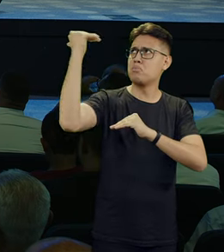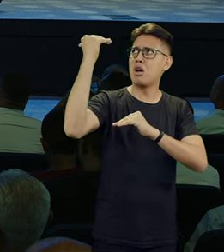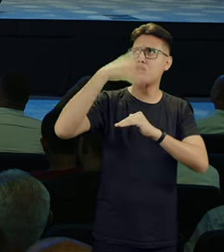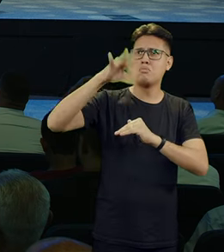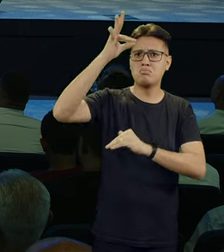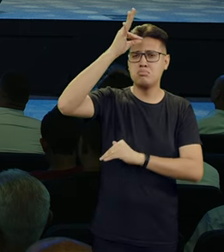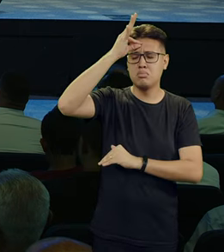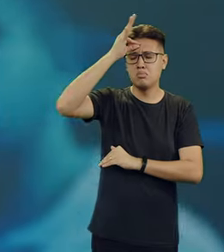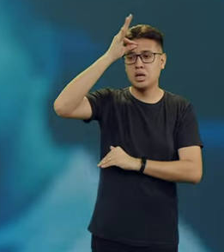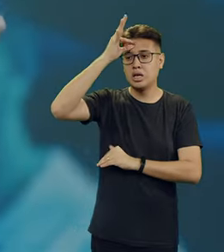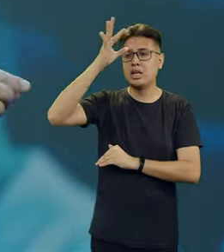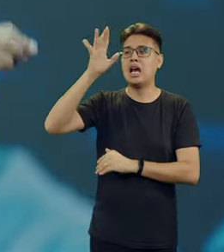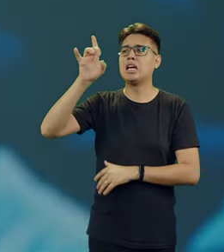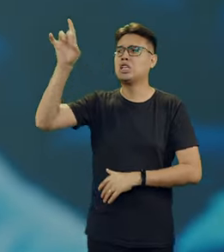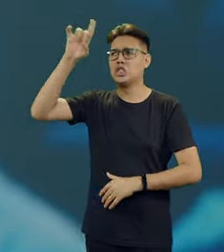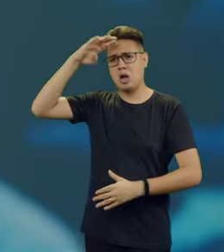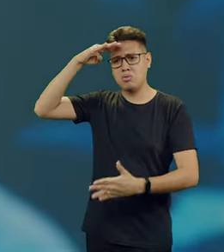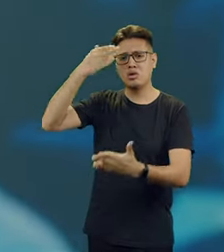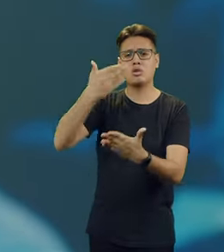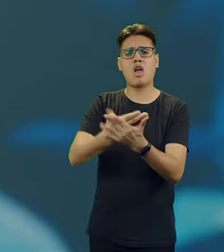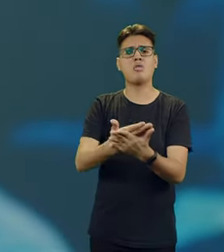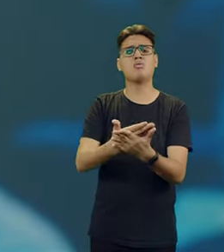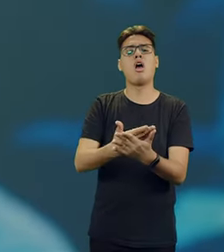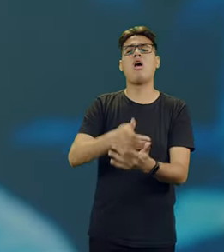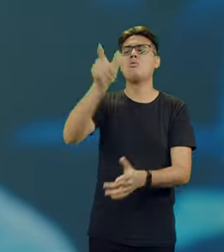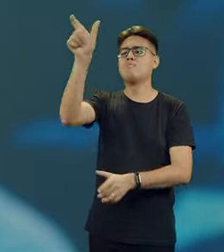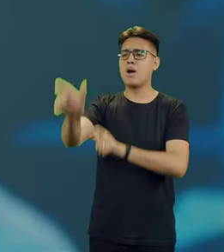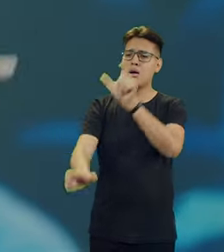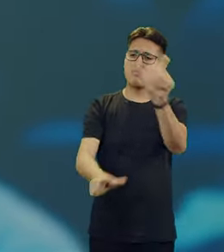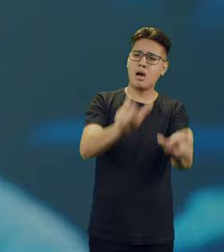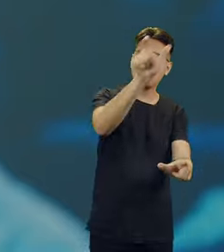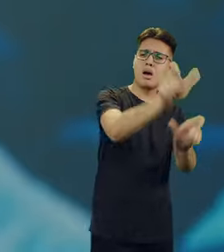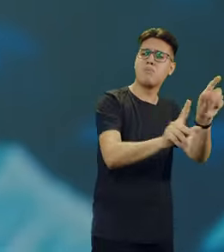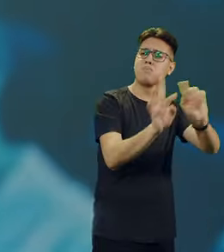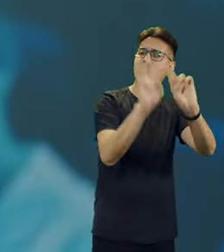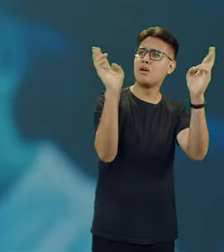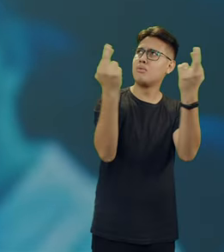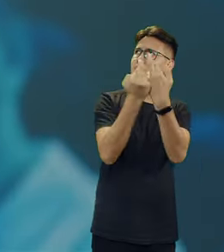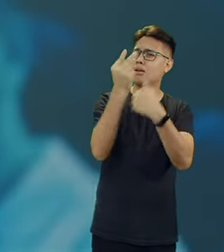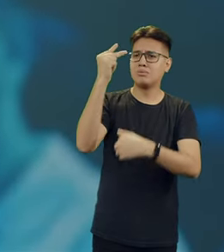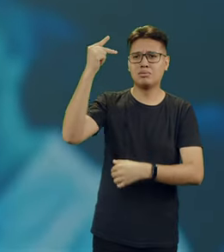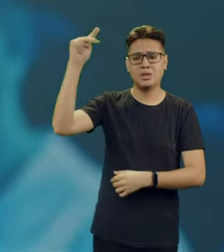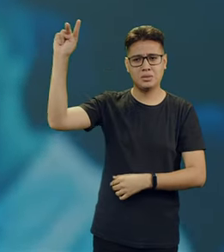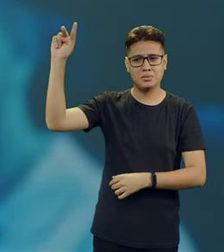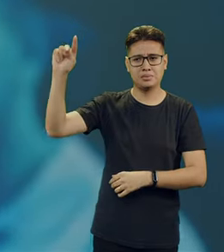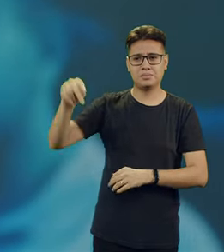com esses Deus conta para o seu reino.